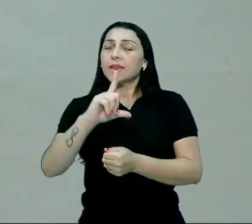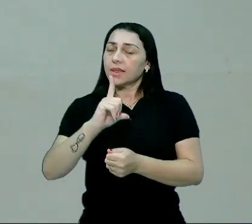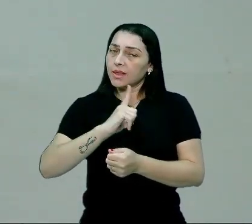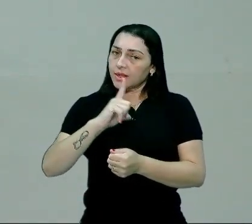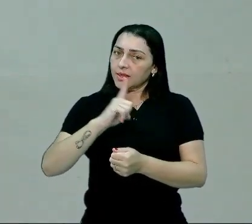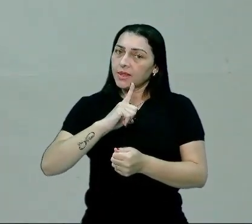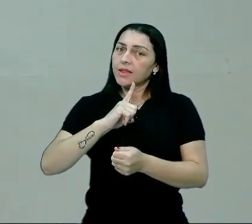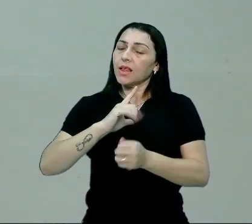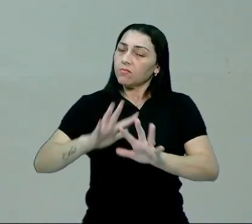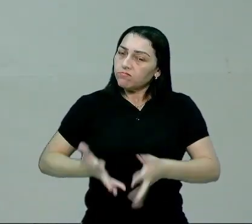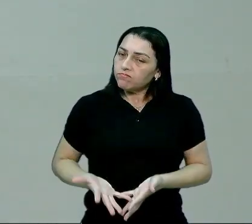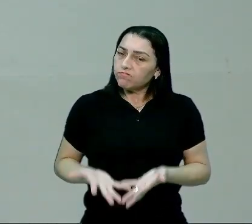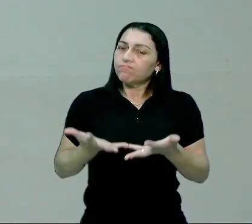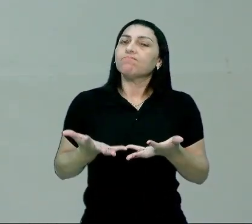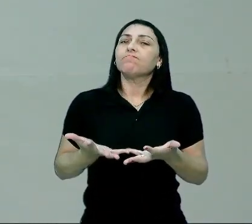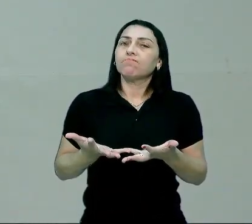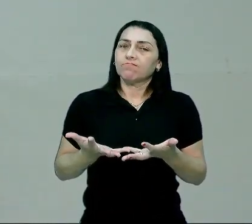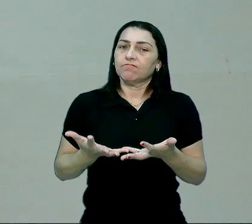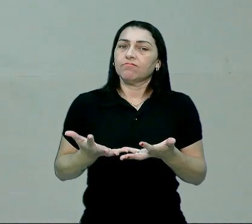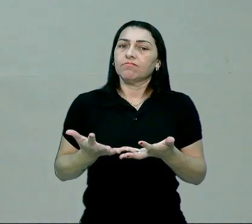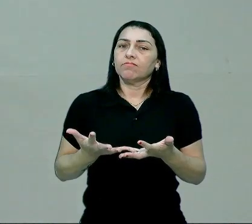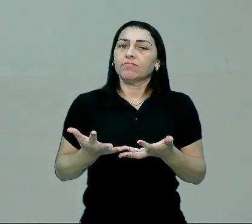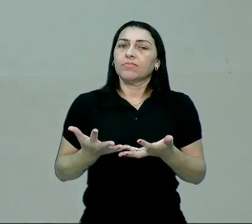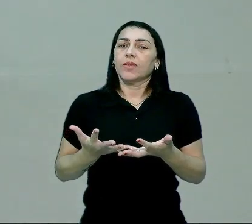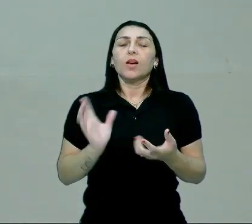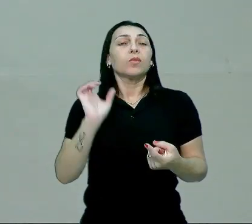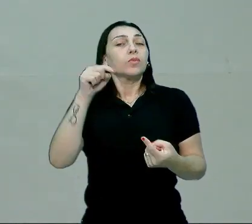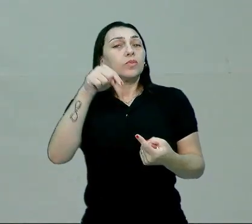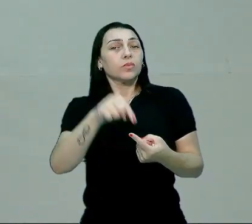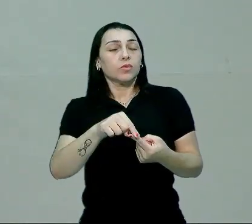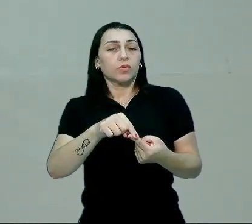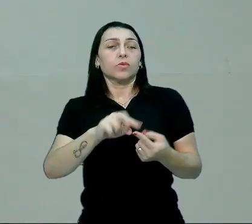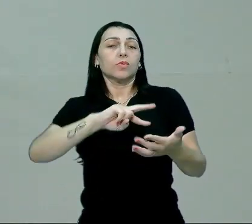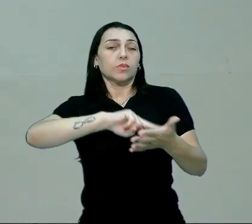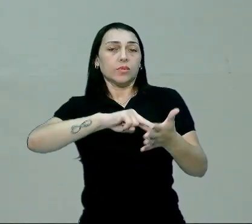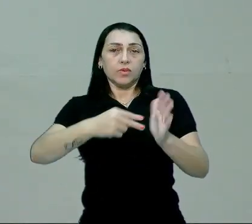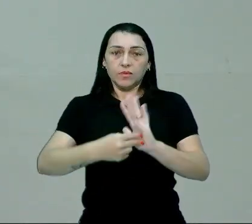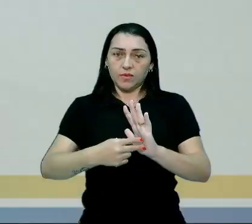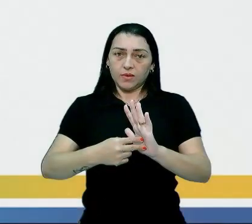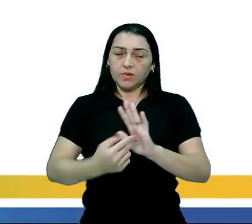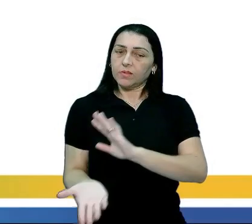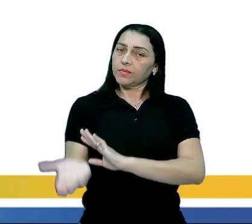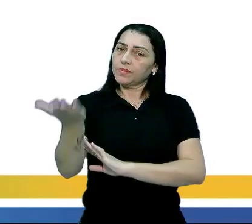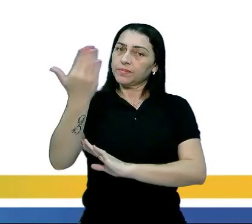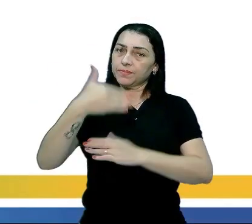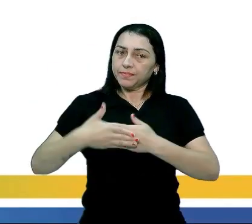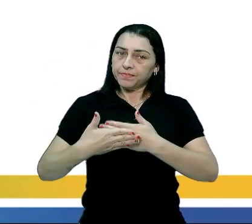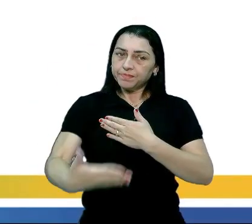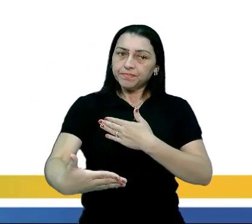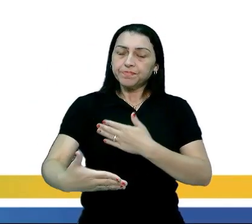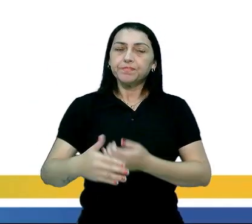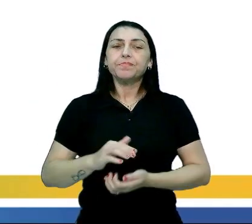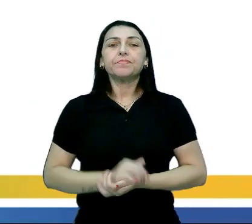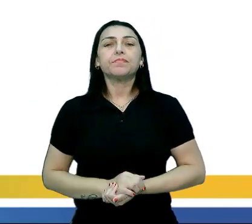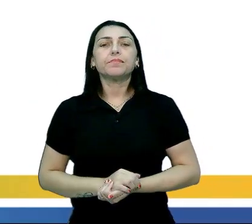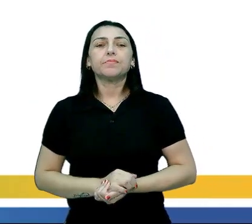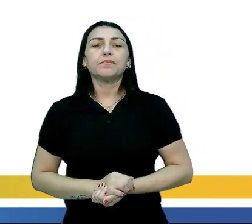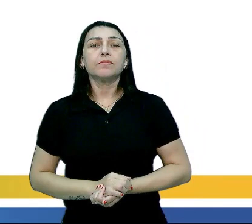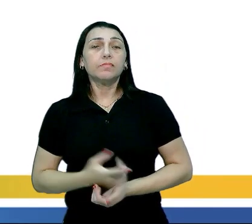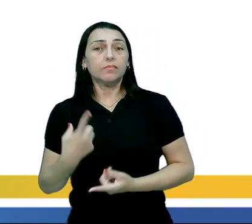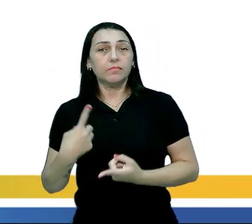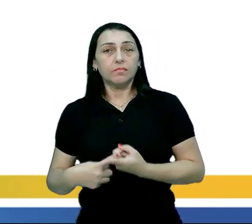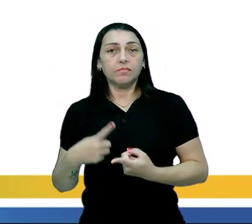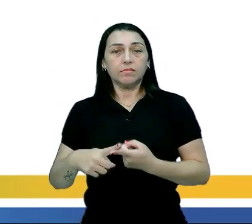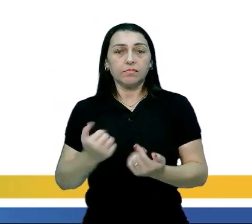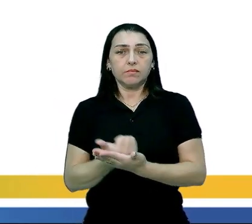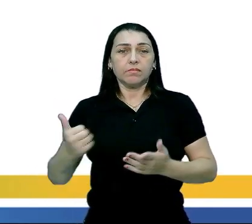teve motivações. Então, esse é o sentido do significado. Vamos avançar, porque